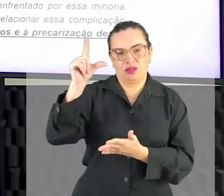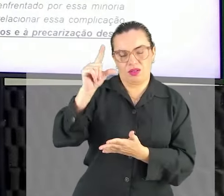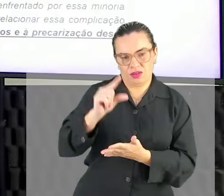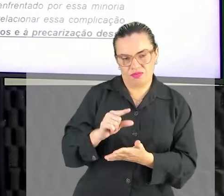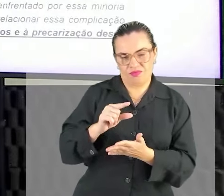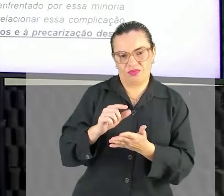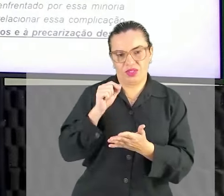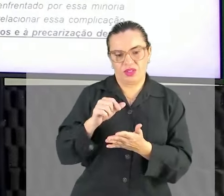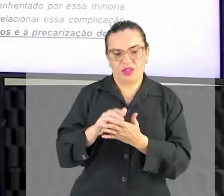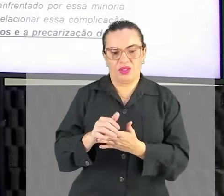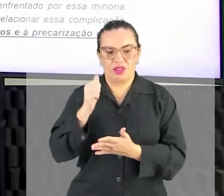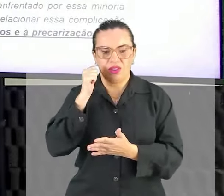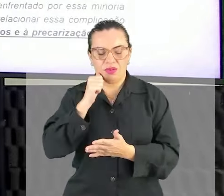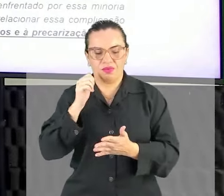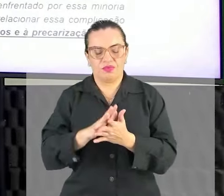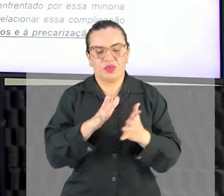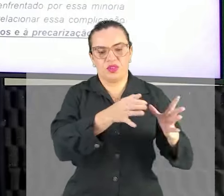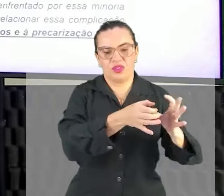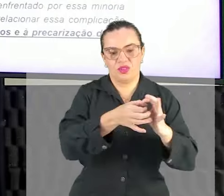minoria